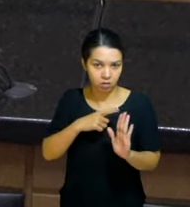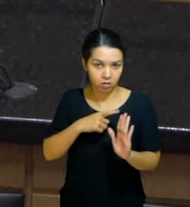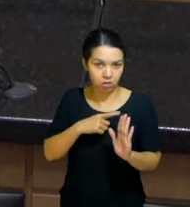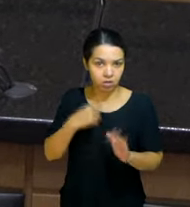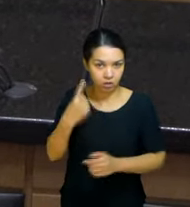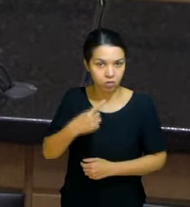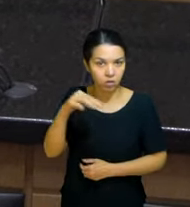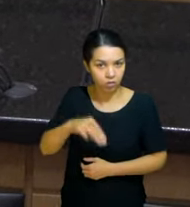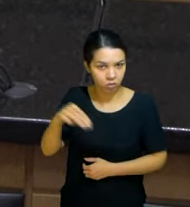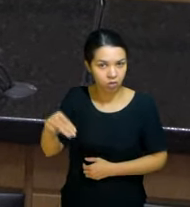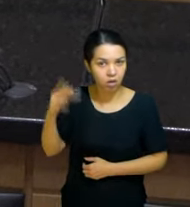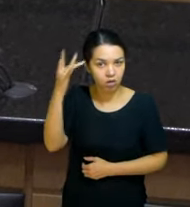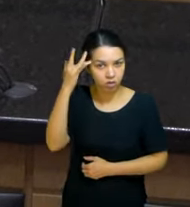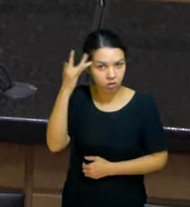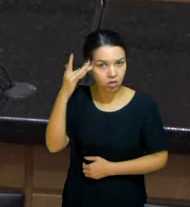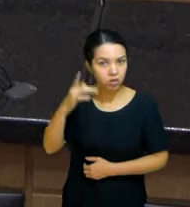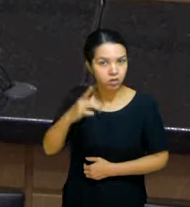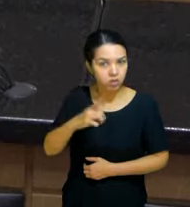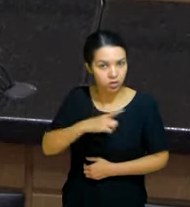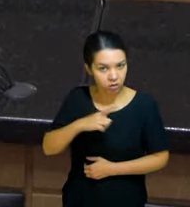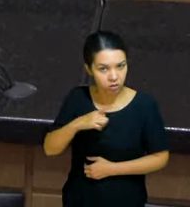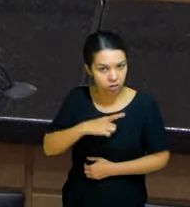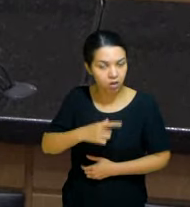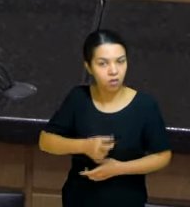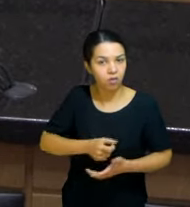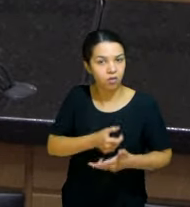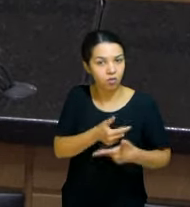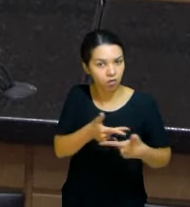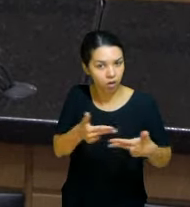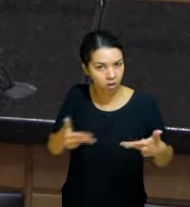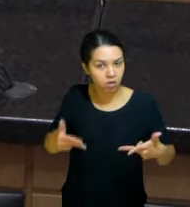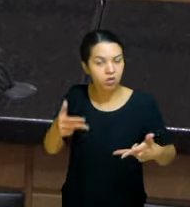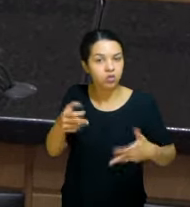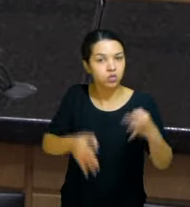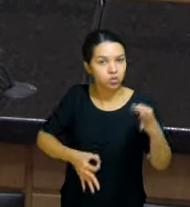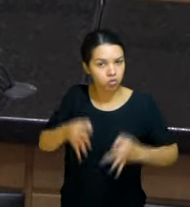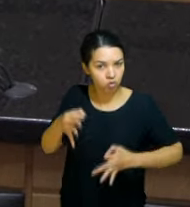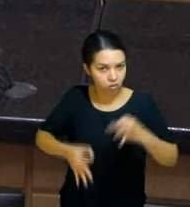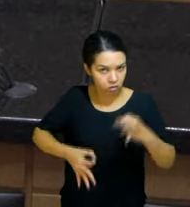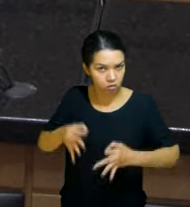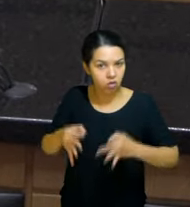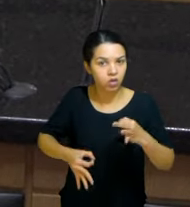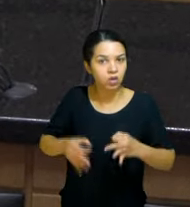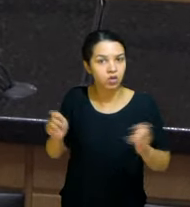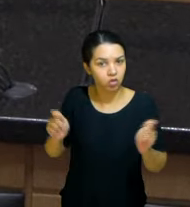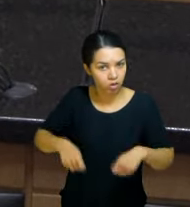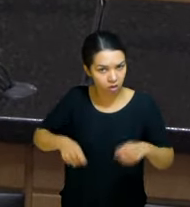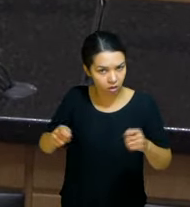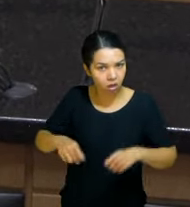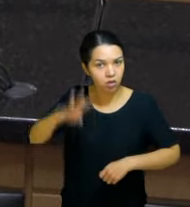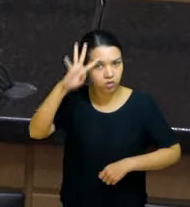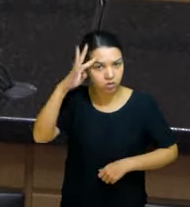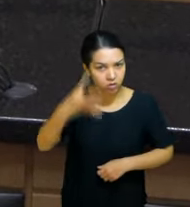Mota, eu acho que existem inúmeras saídas jurídicas. O deputado